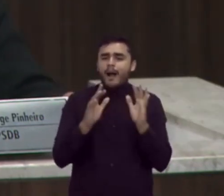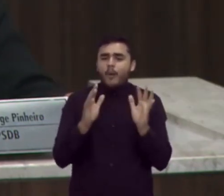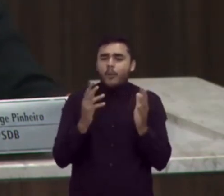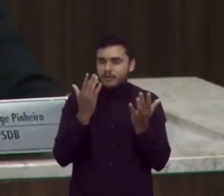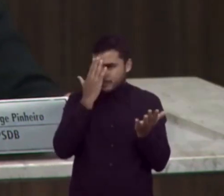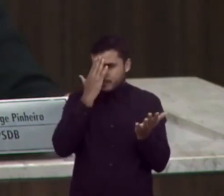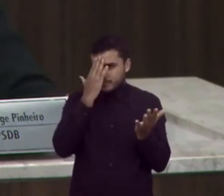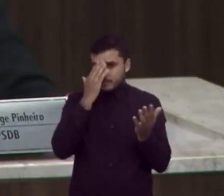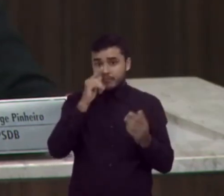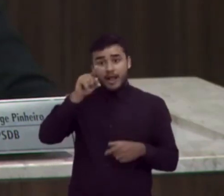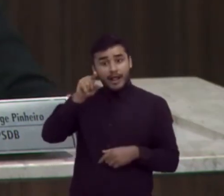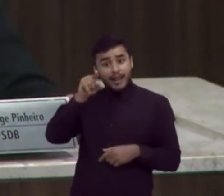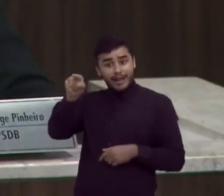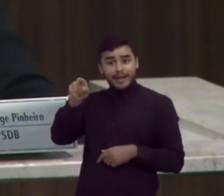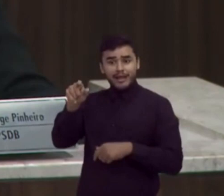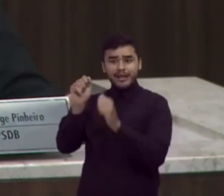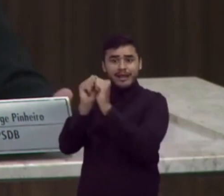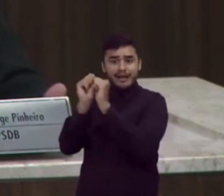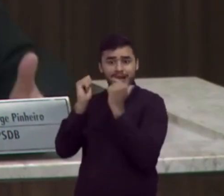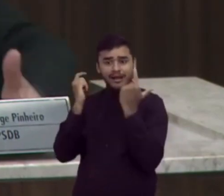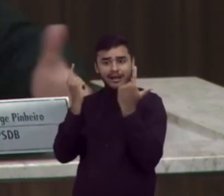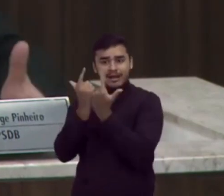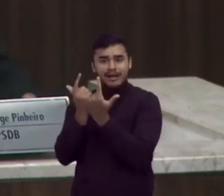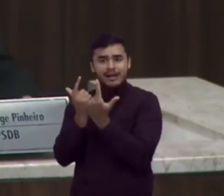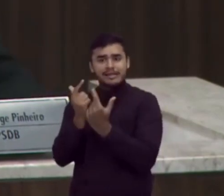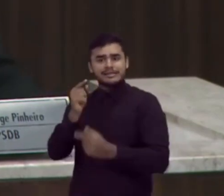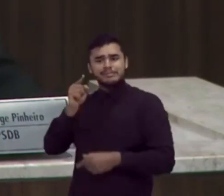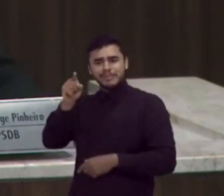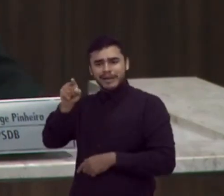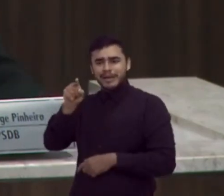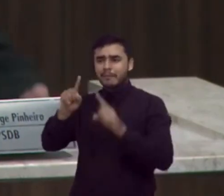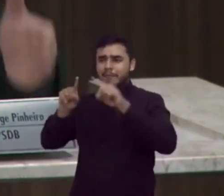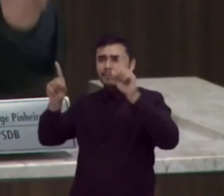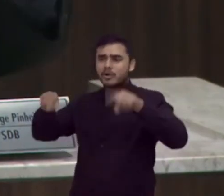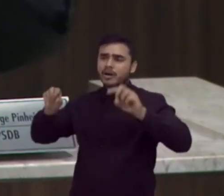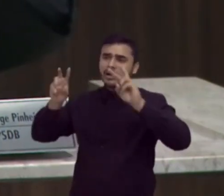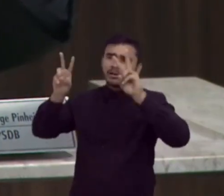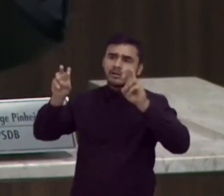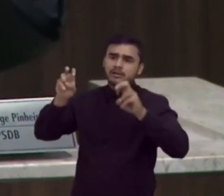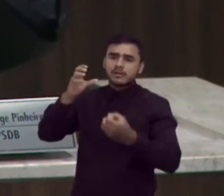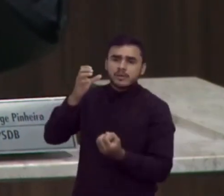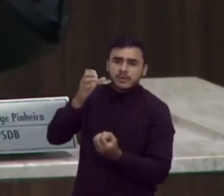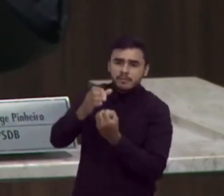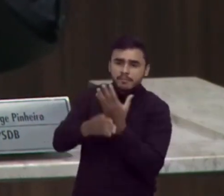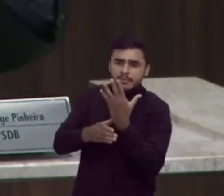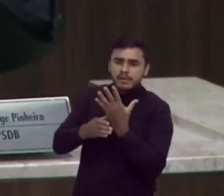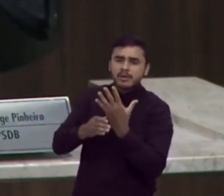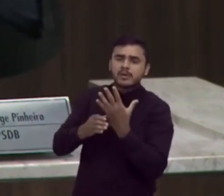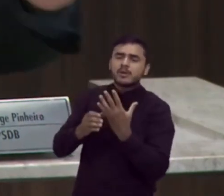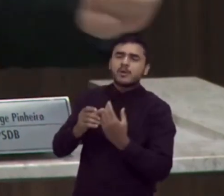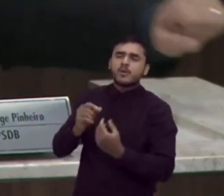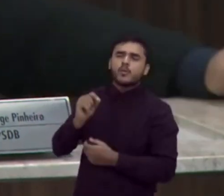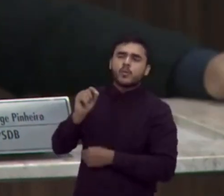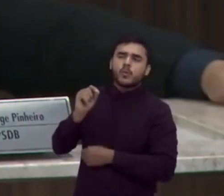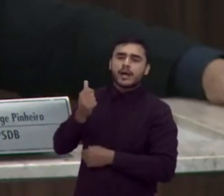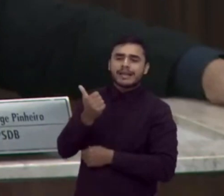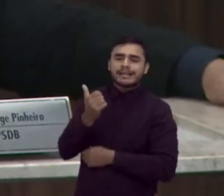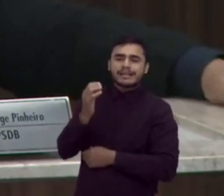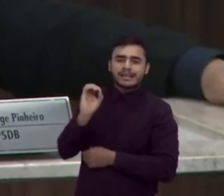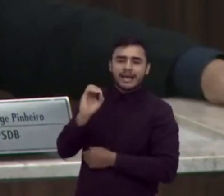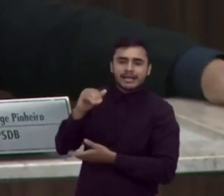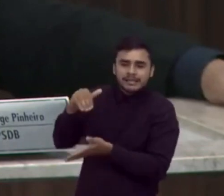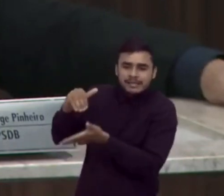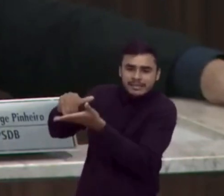10 secretarias, que é um absurdo. E aí, sabe como é que faz, meu caro